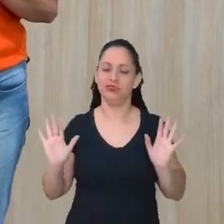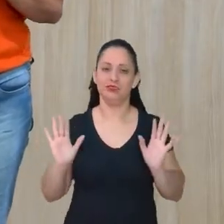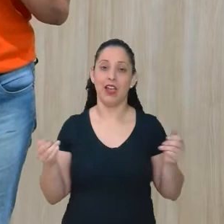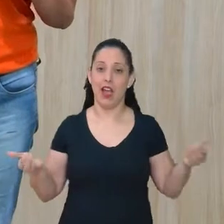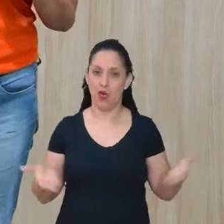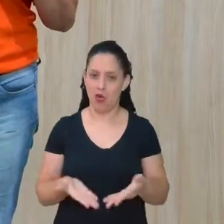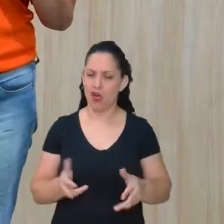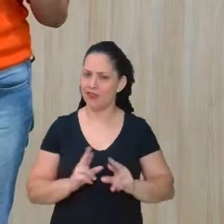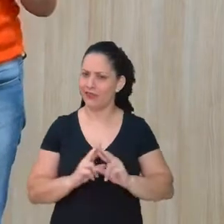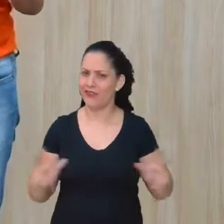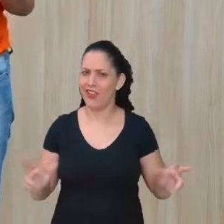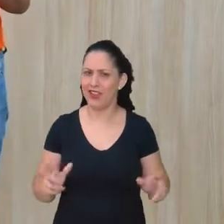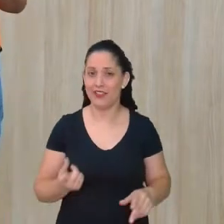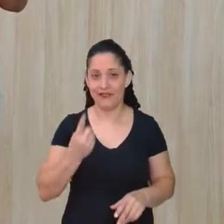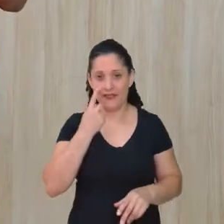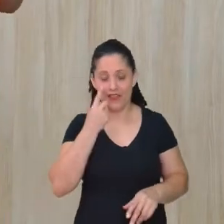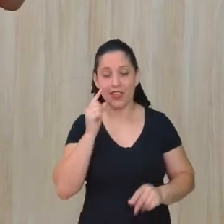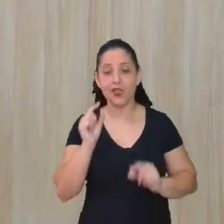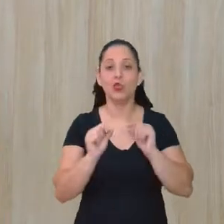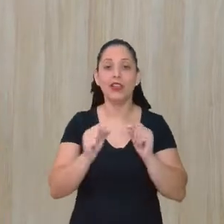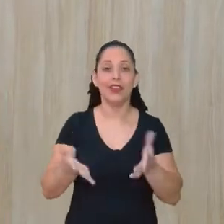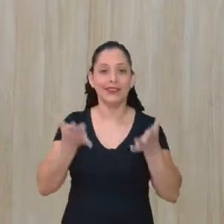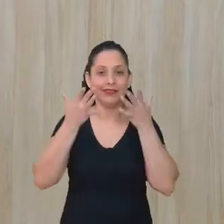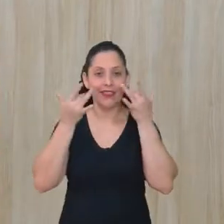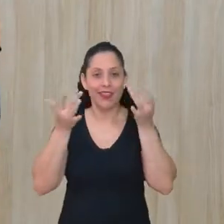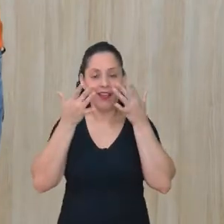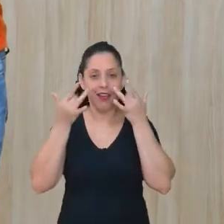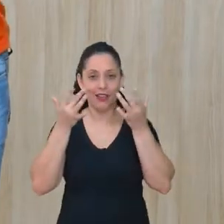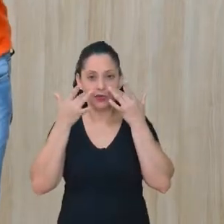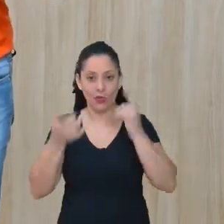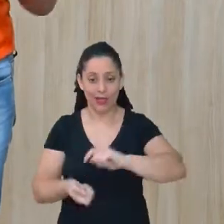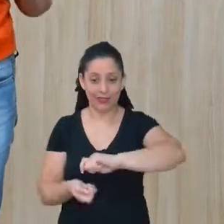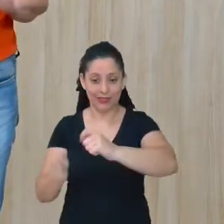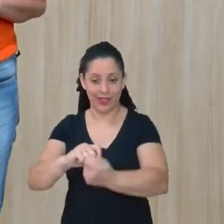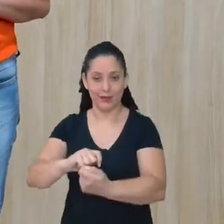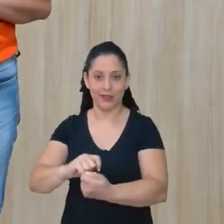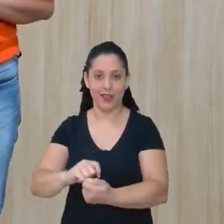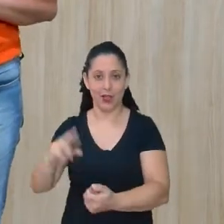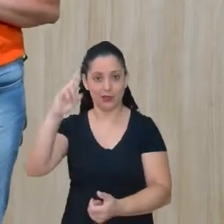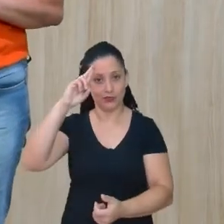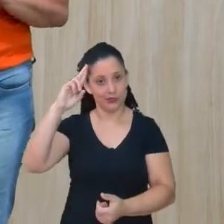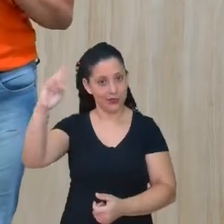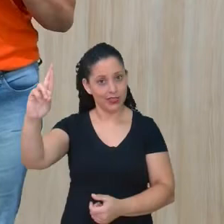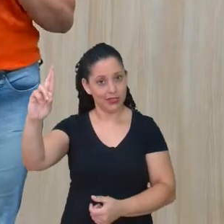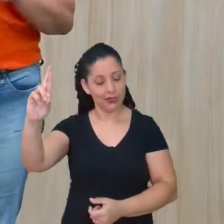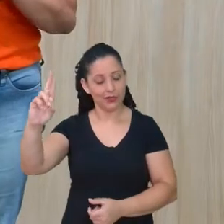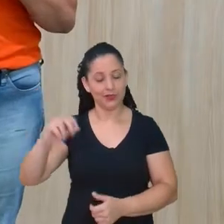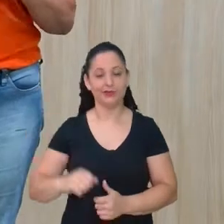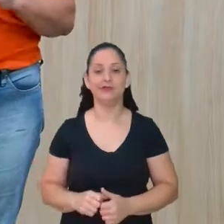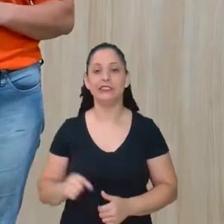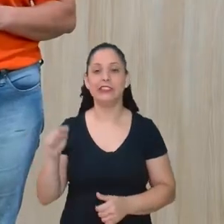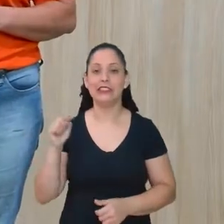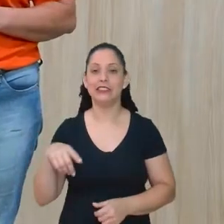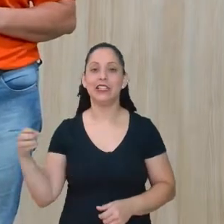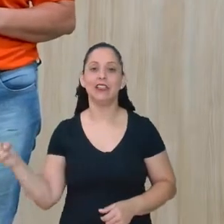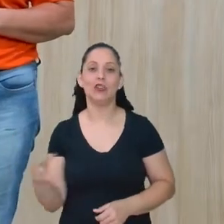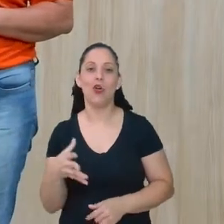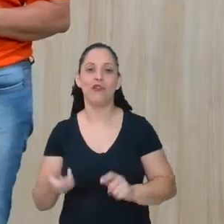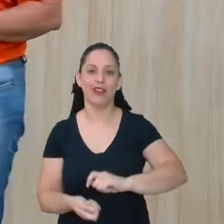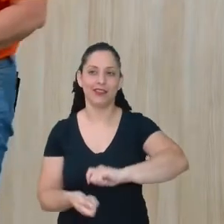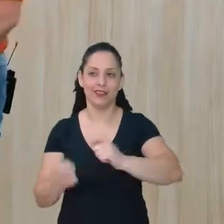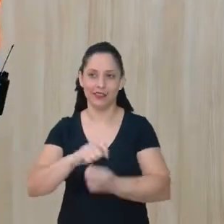não é mais, vamos ver Hamlet, Shakespeare. A gente vai ver Hamlet do diretor tal. É isso aí. Né? Porque já é uma nova